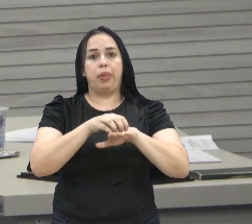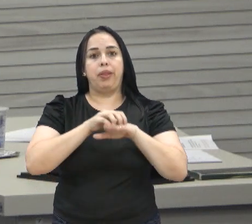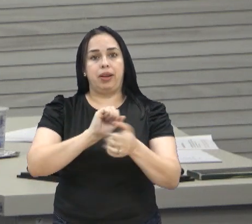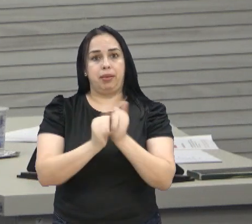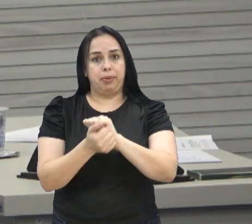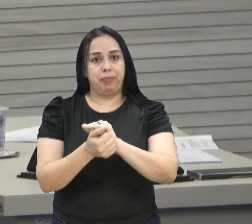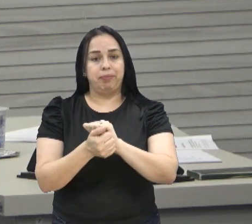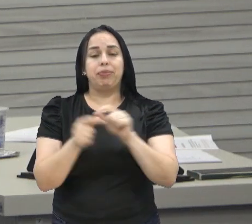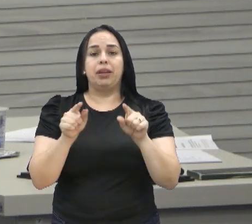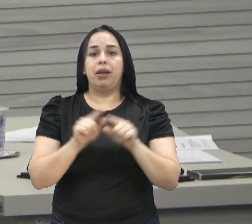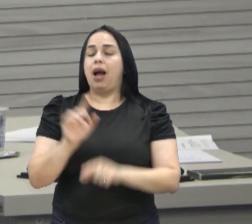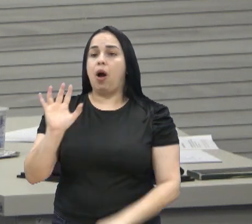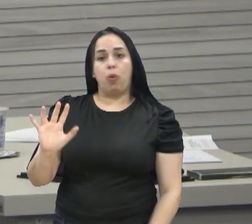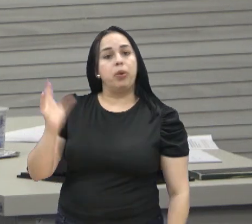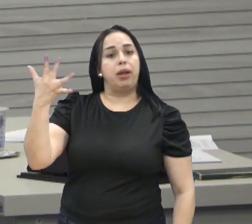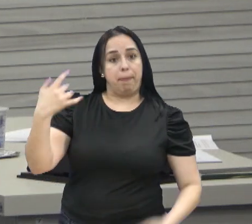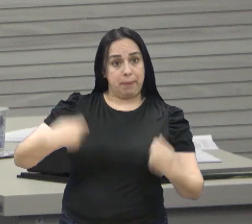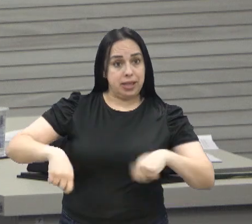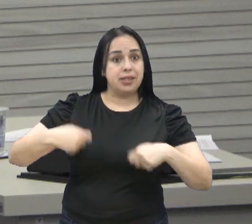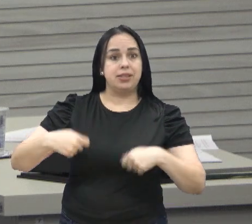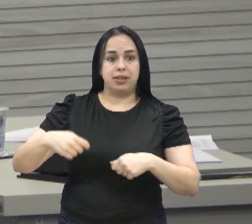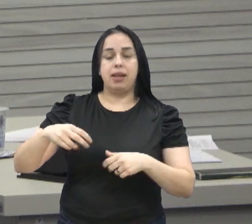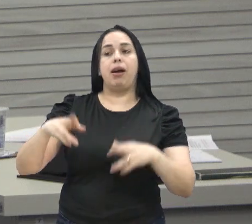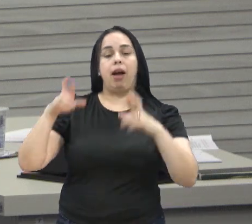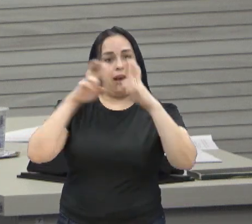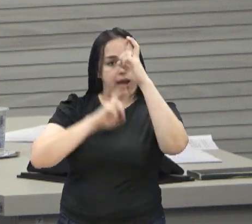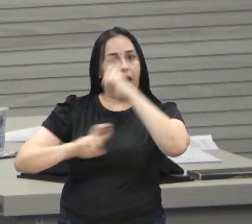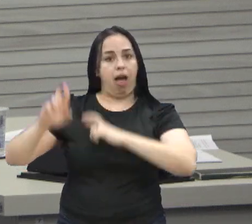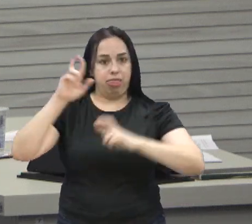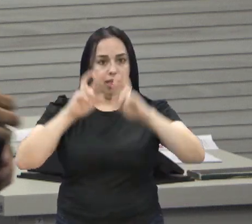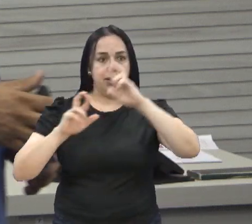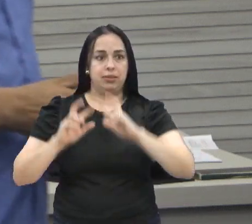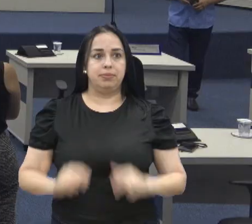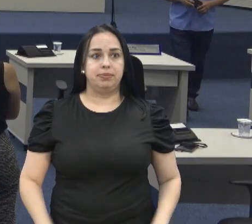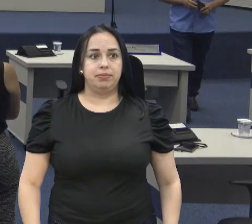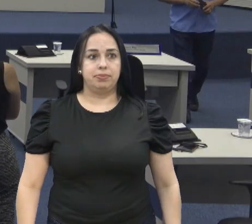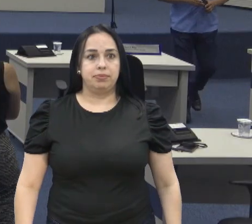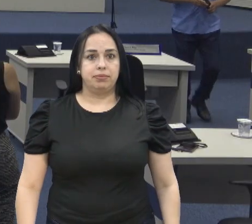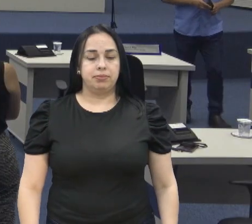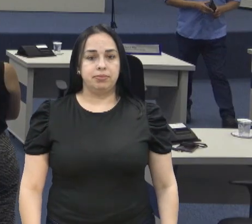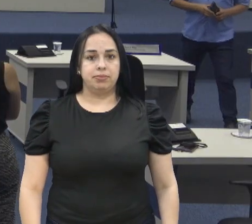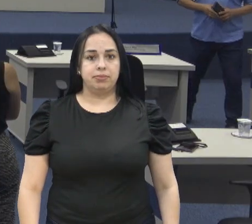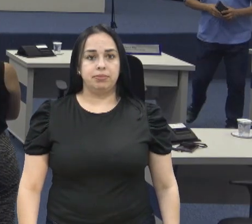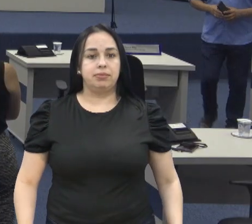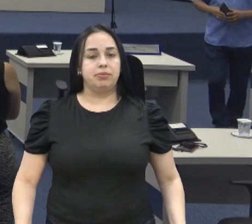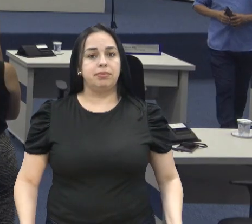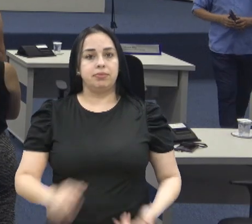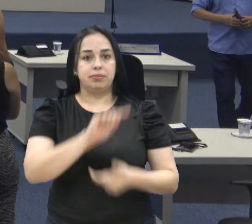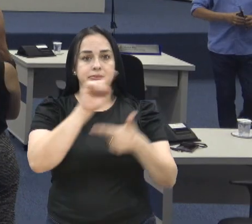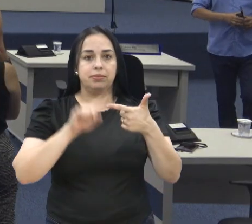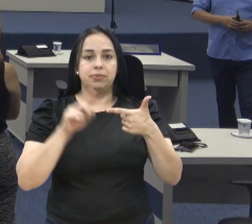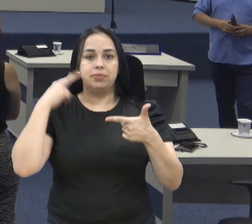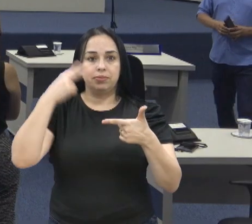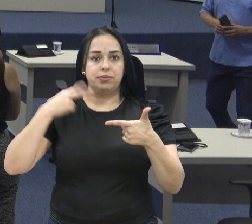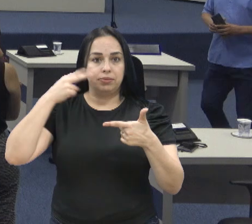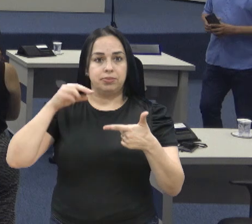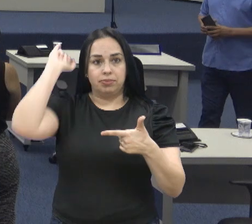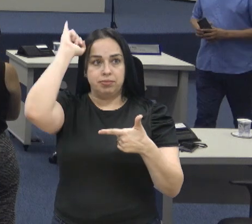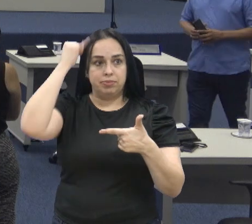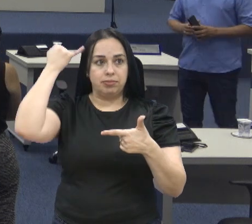Alguma coisa está acontecendo e há de se observar com atenção e carinho. Questão de ordem, o vereador Dr. José